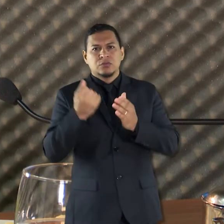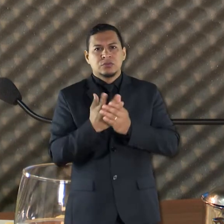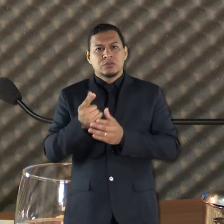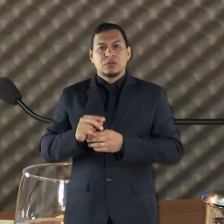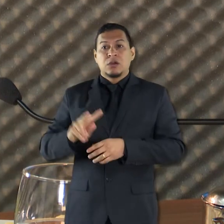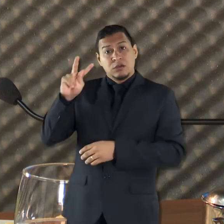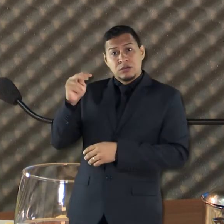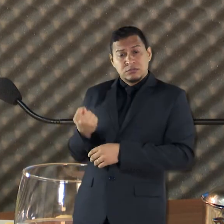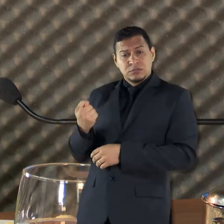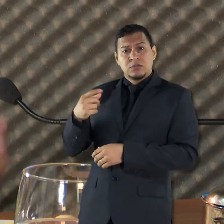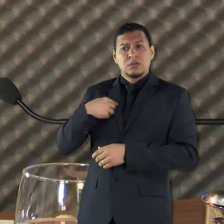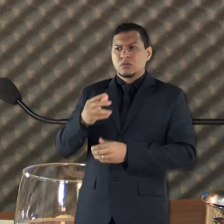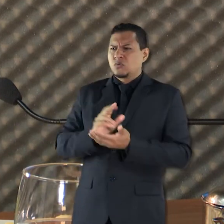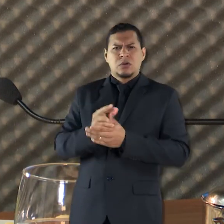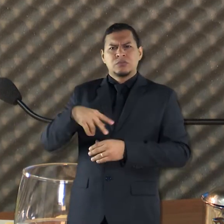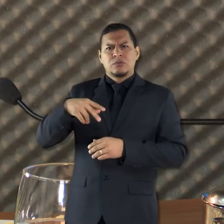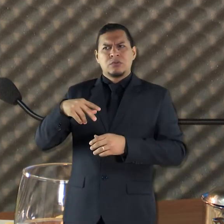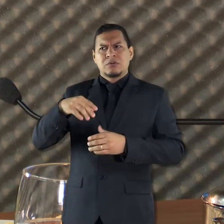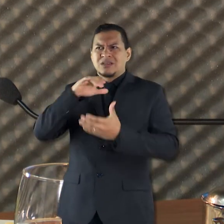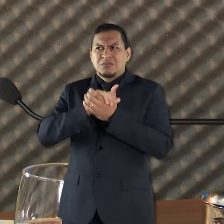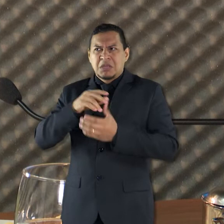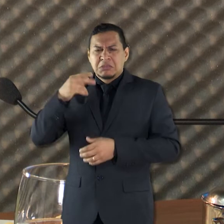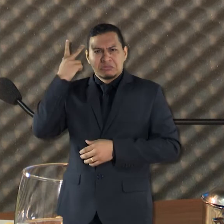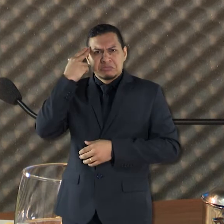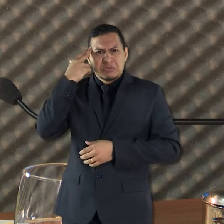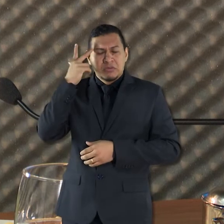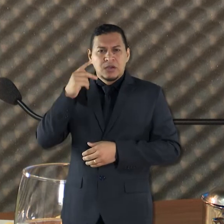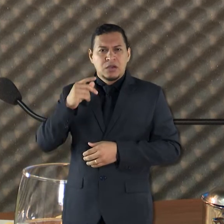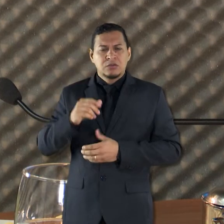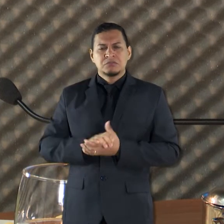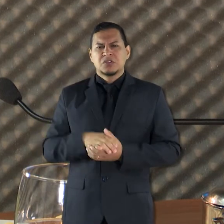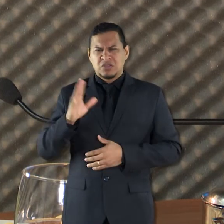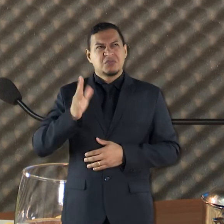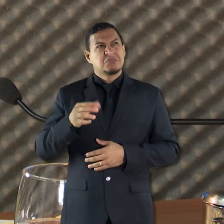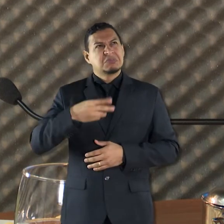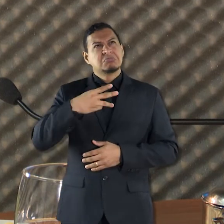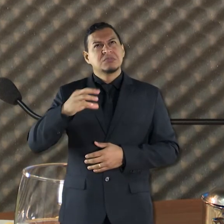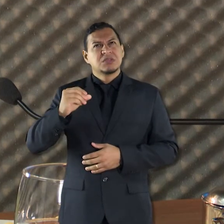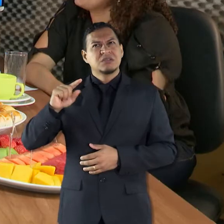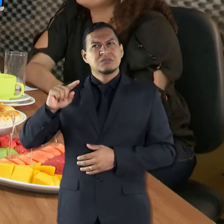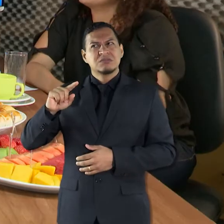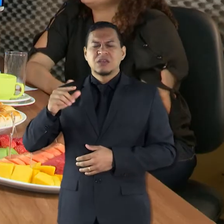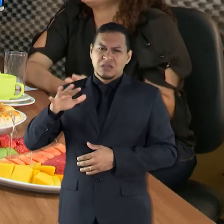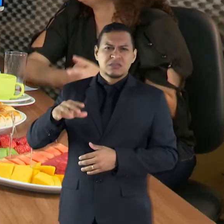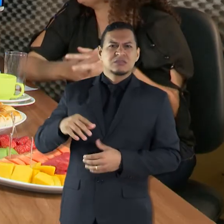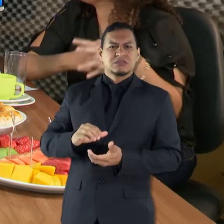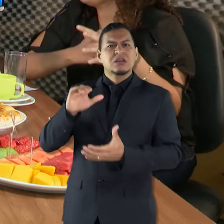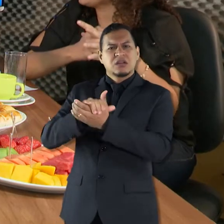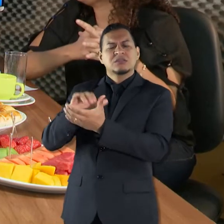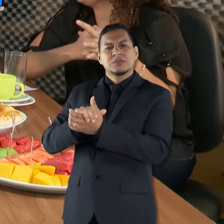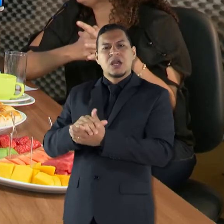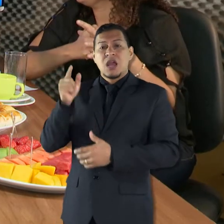Começaram a aparecer tanto homoafetivo como normal. Nós já fizemos mais de 1000, acho que umas 1300. Olha aí, né? É uma coisa que não